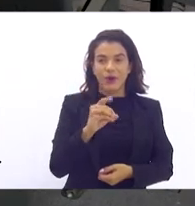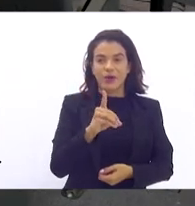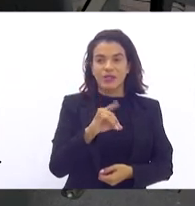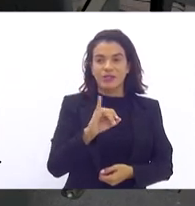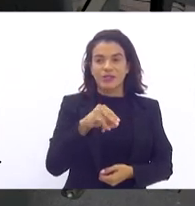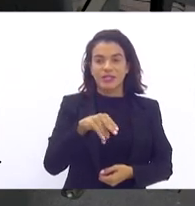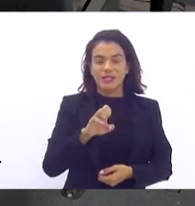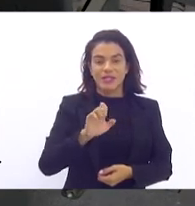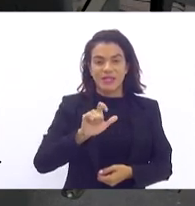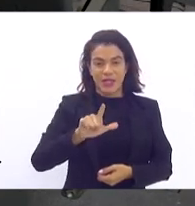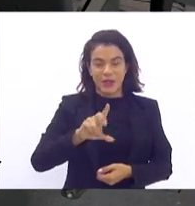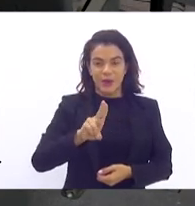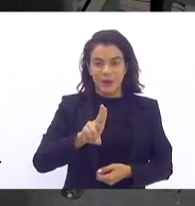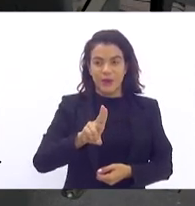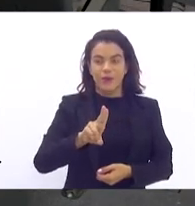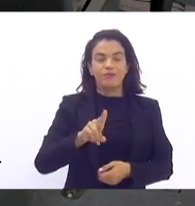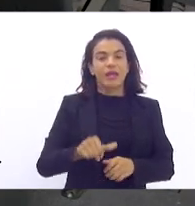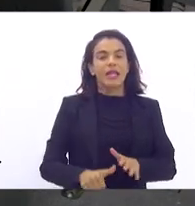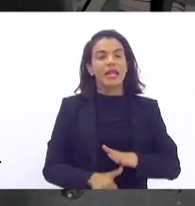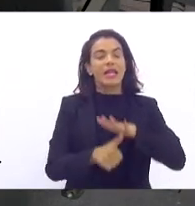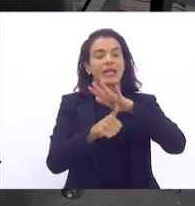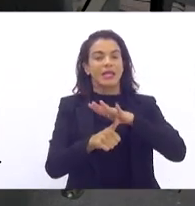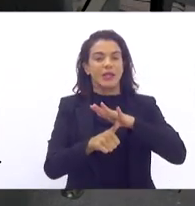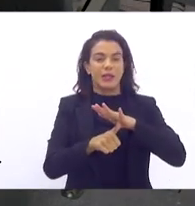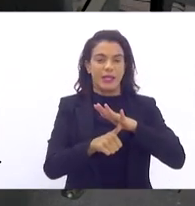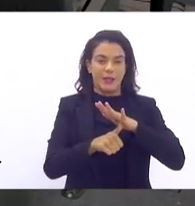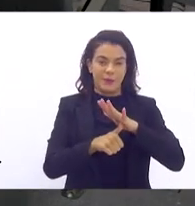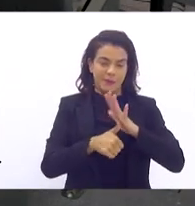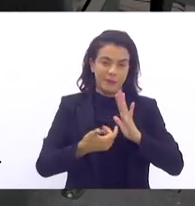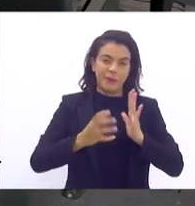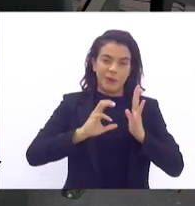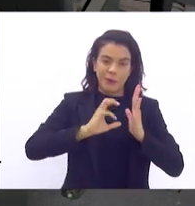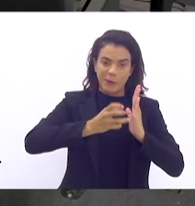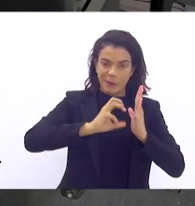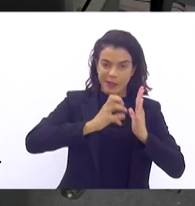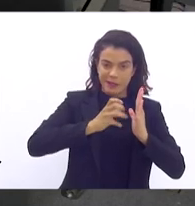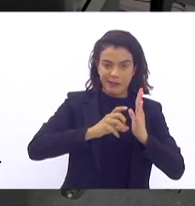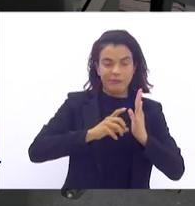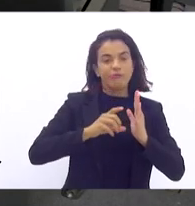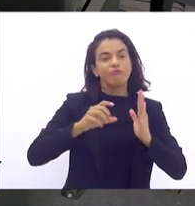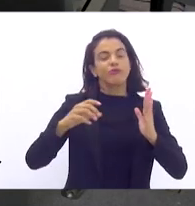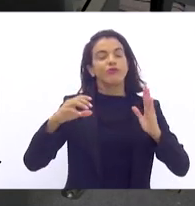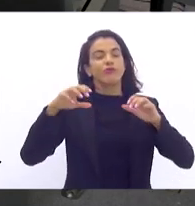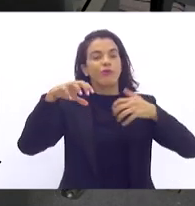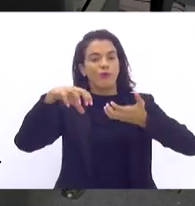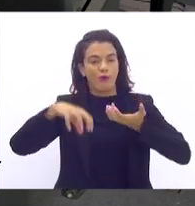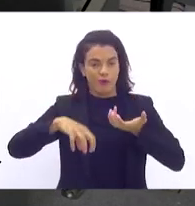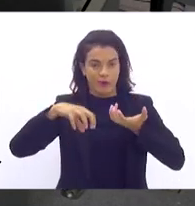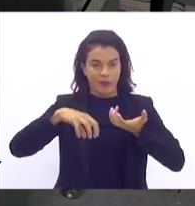ocupa uma função estratégica de líder do maior partido do Brasil no congresso